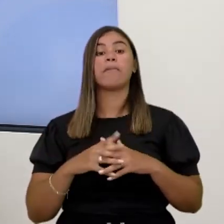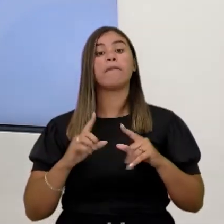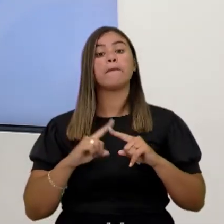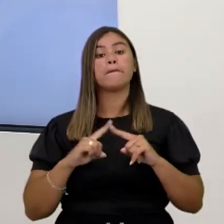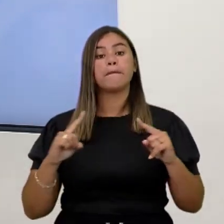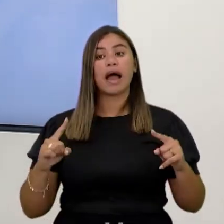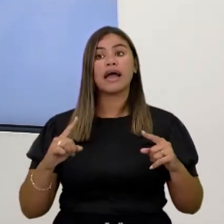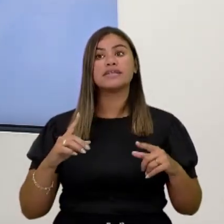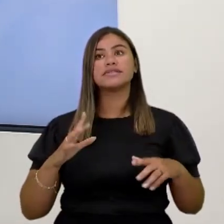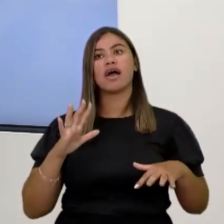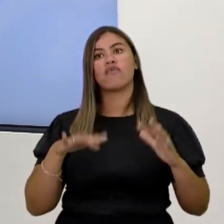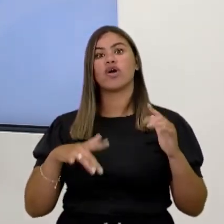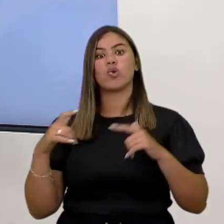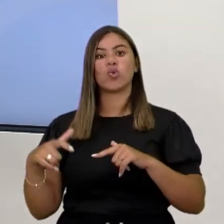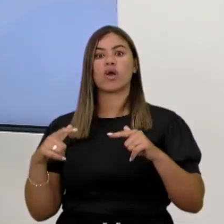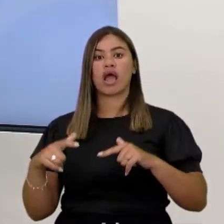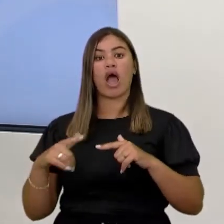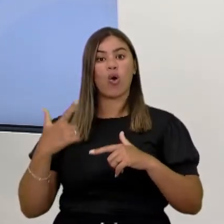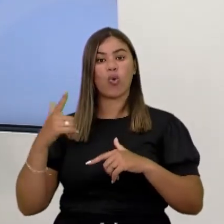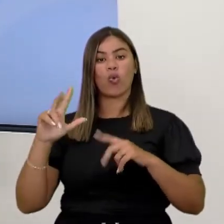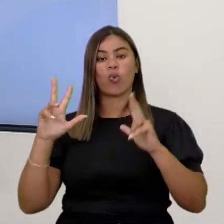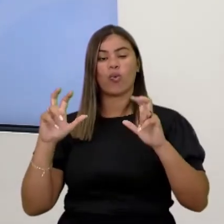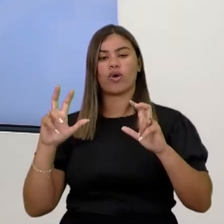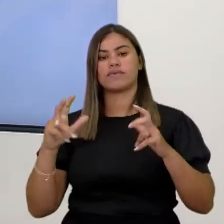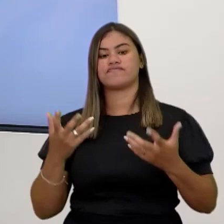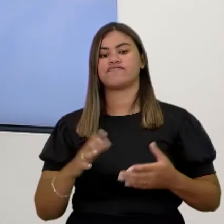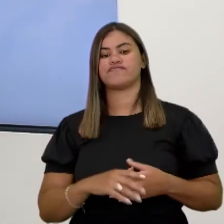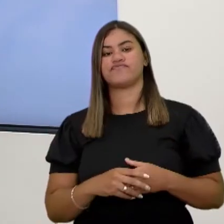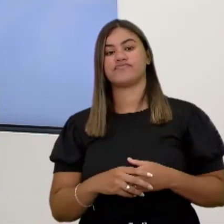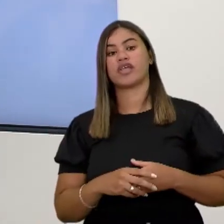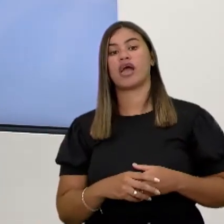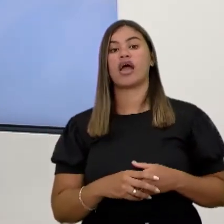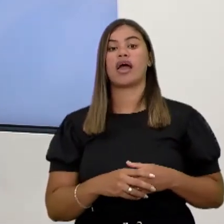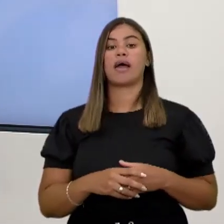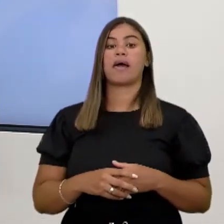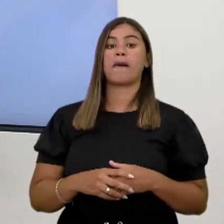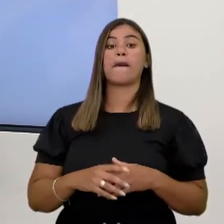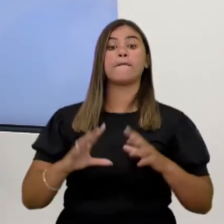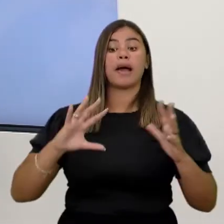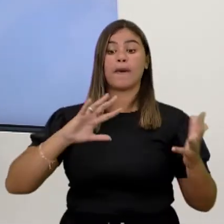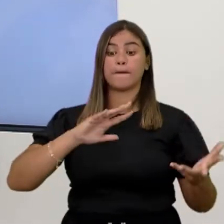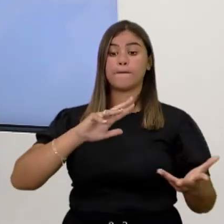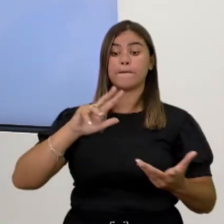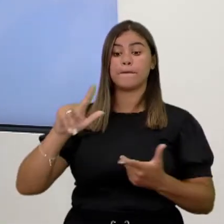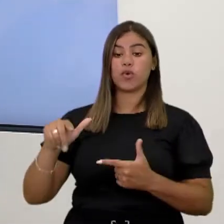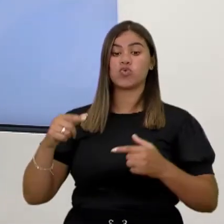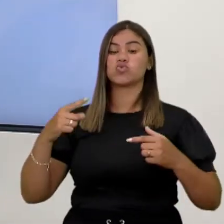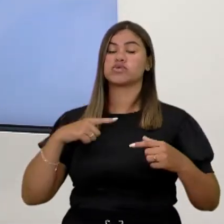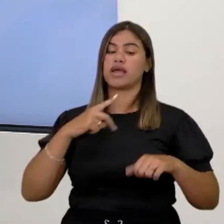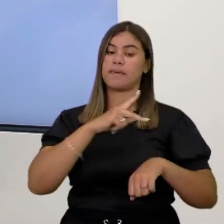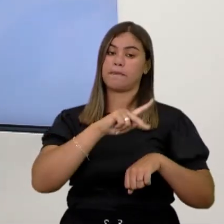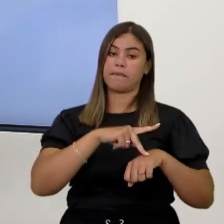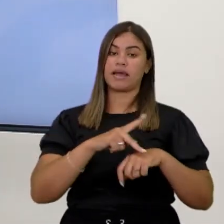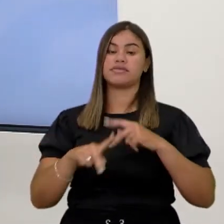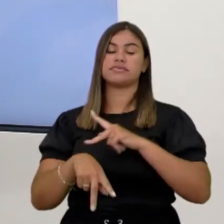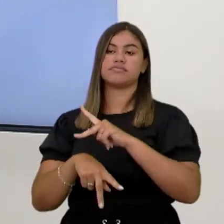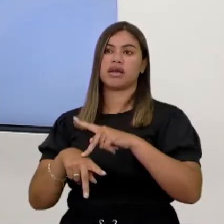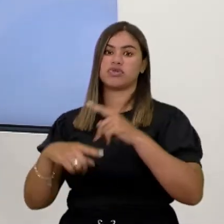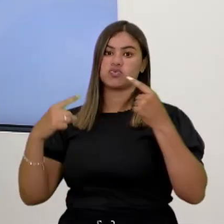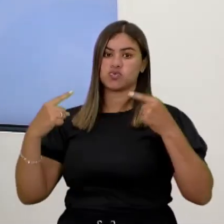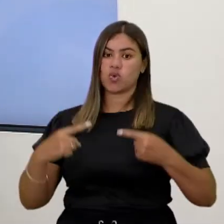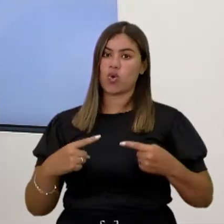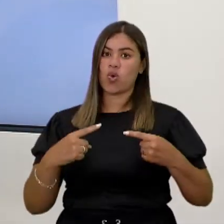Sim. Mas aí você imagina o que está acontecendo no mundo. Está acontecendo um conflito bélico e nas redes sociais discutem carnaval.